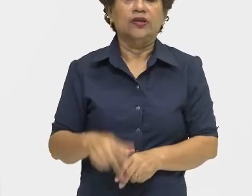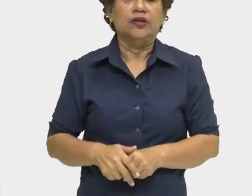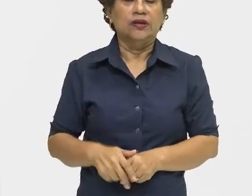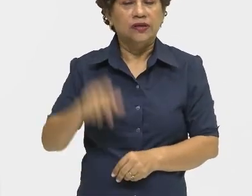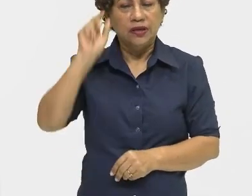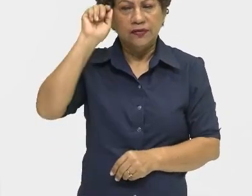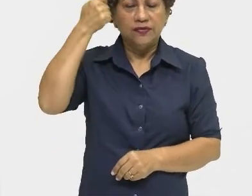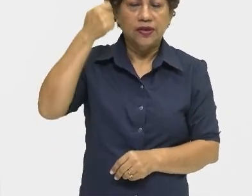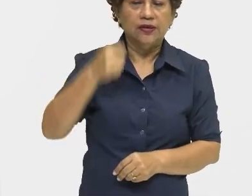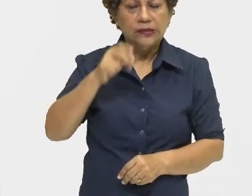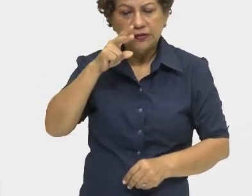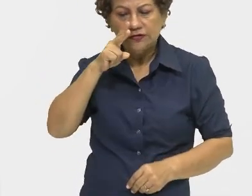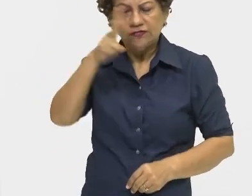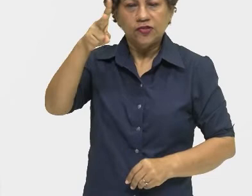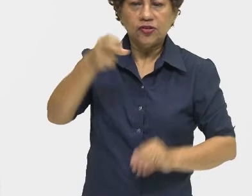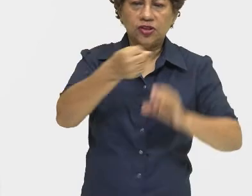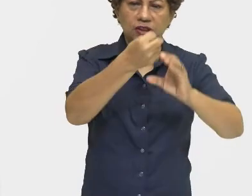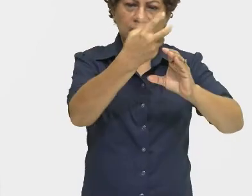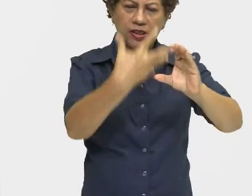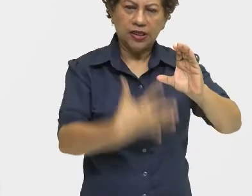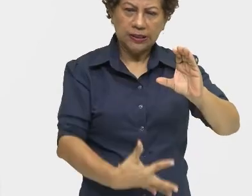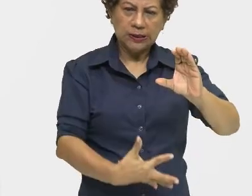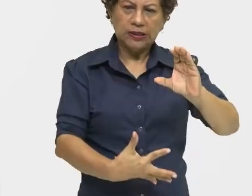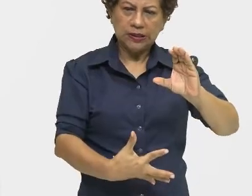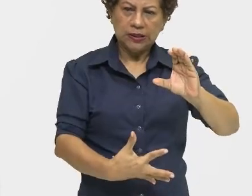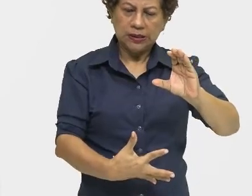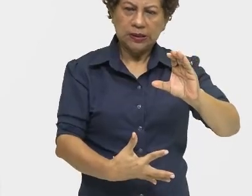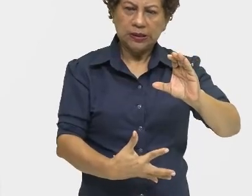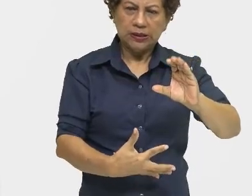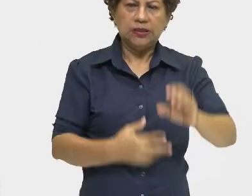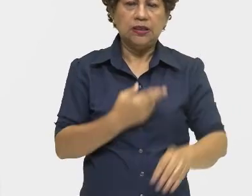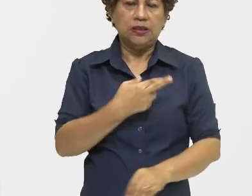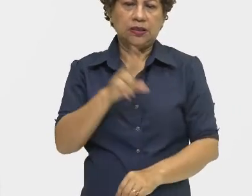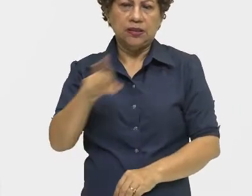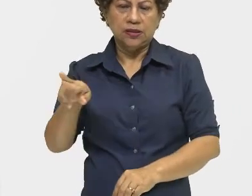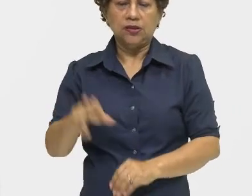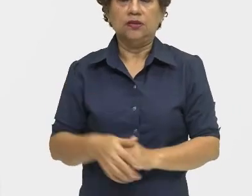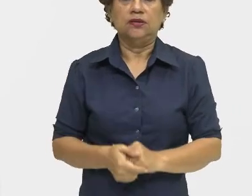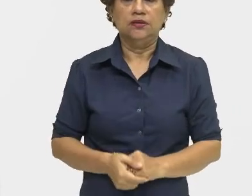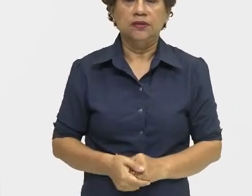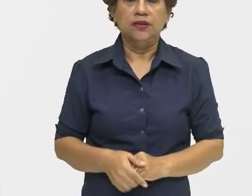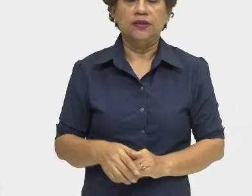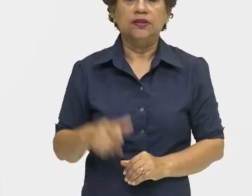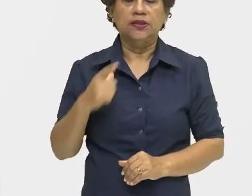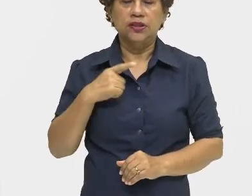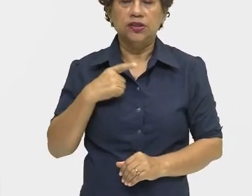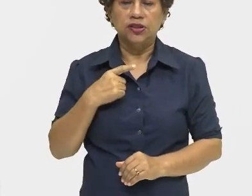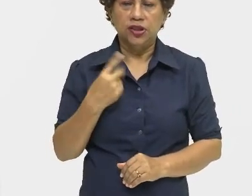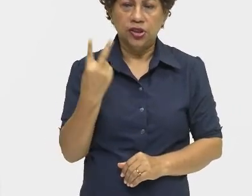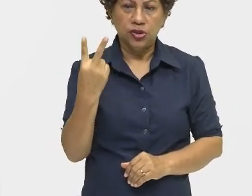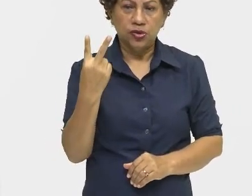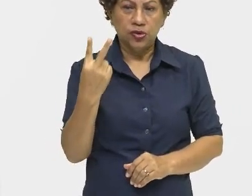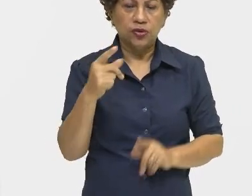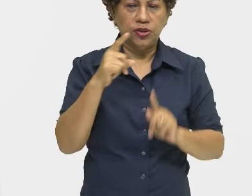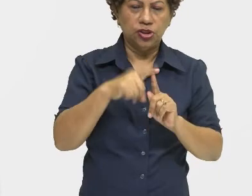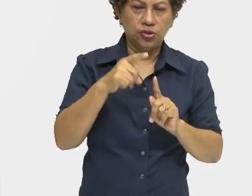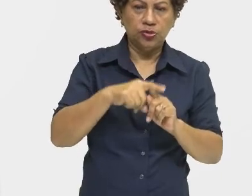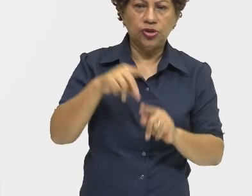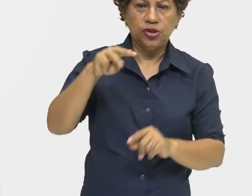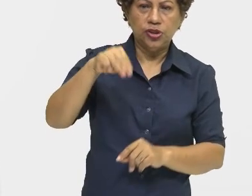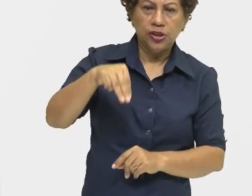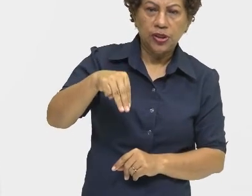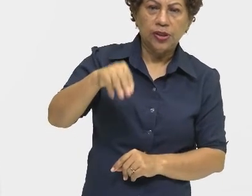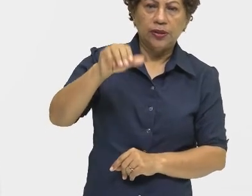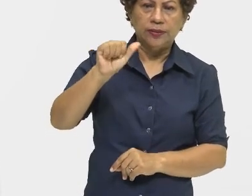Possui uma forte característica religiosa. Nós temos 2 tipos de maracatu, tá, gente? Vamos ver o primeiro.